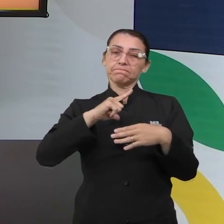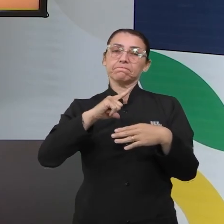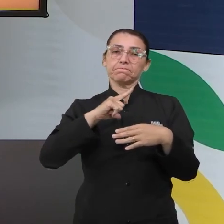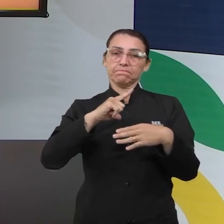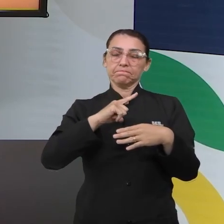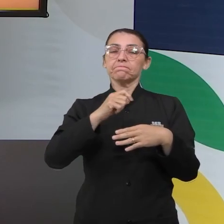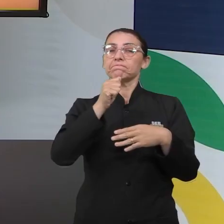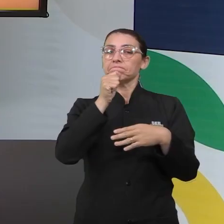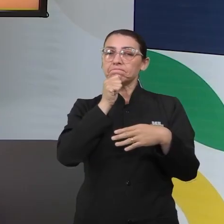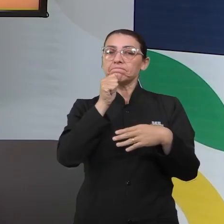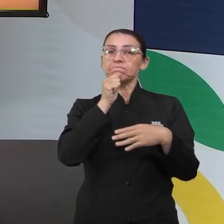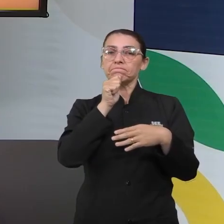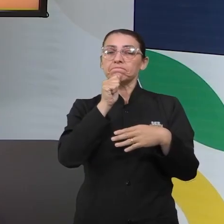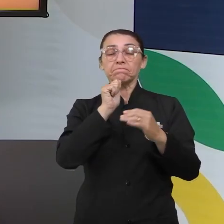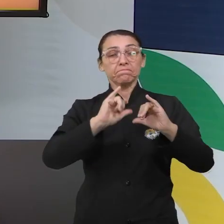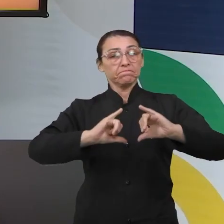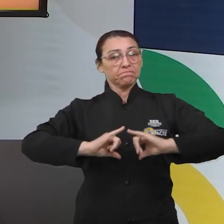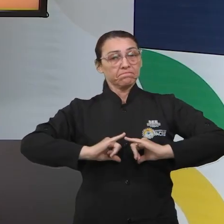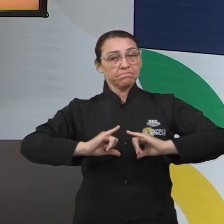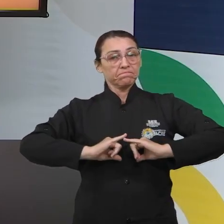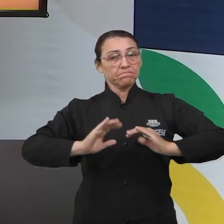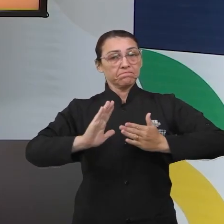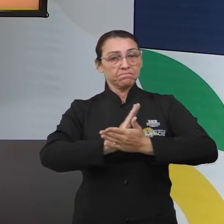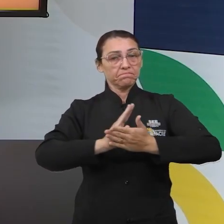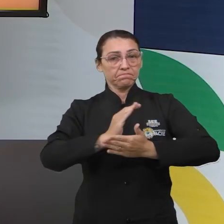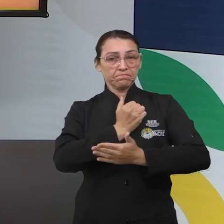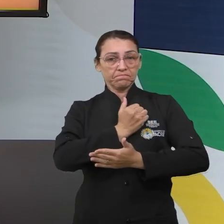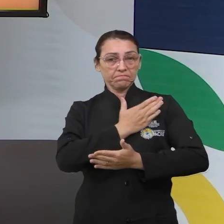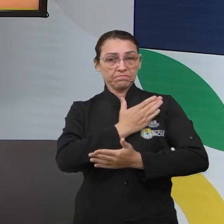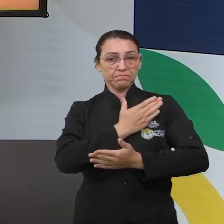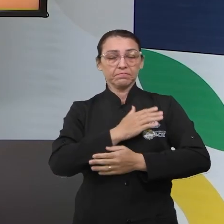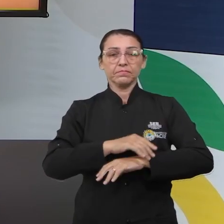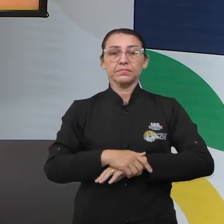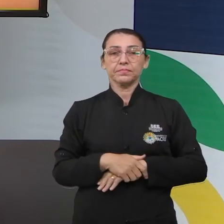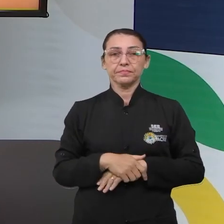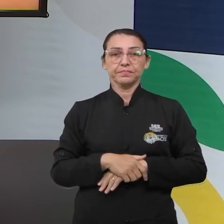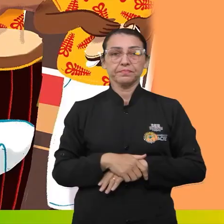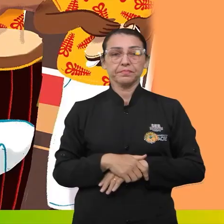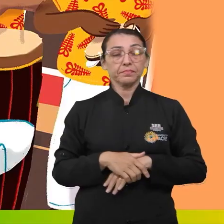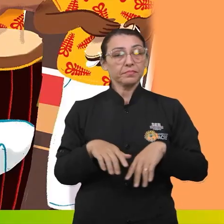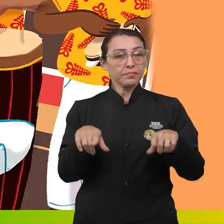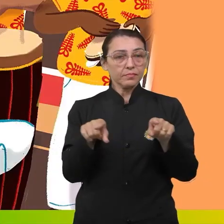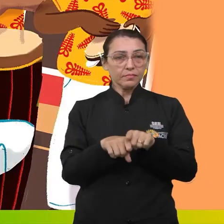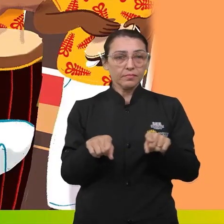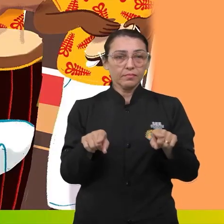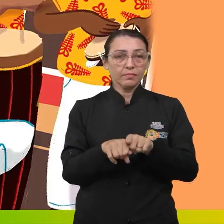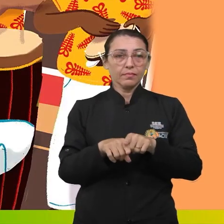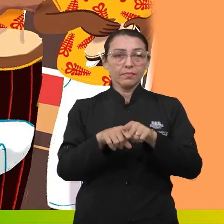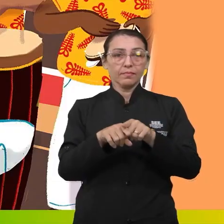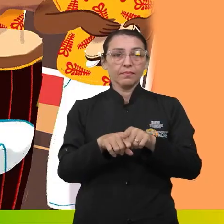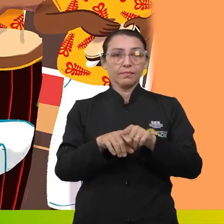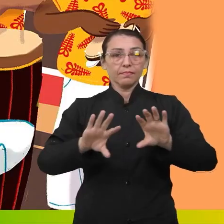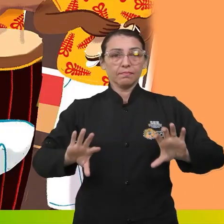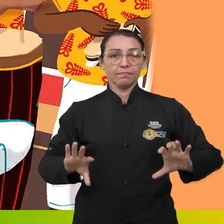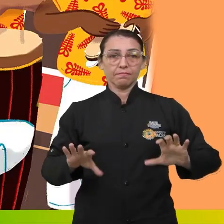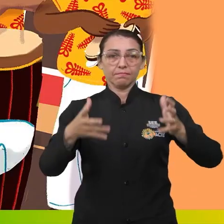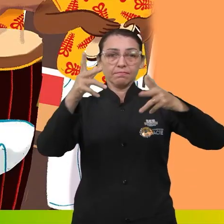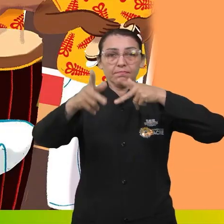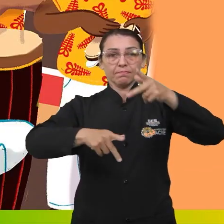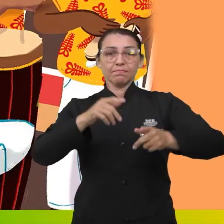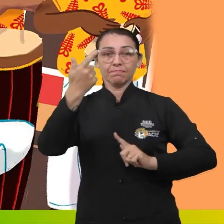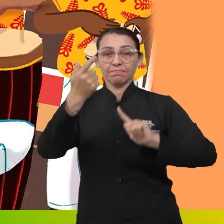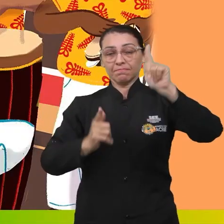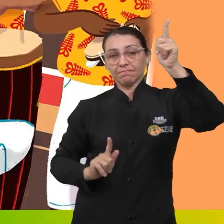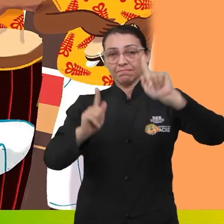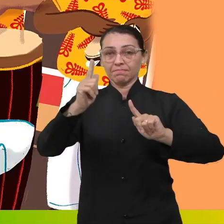forma ainda sofrem alguns tipos de preconceitos. E também as festas